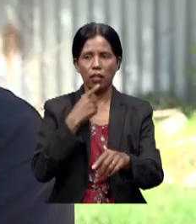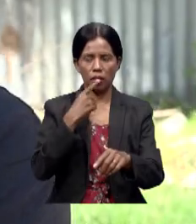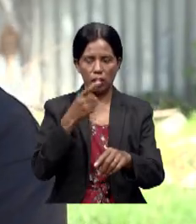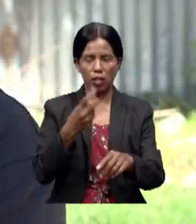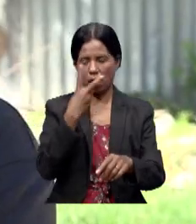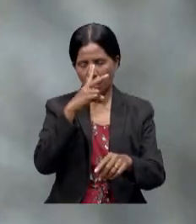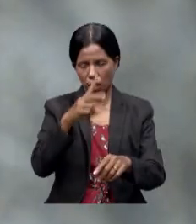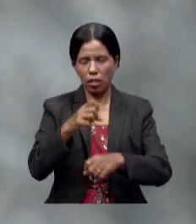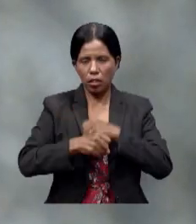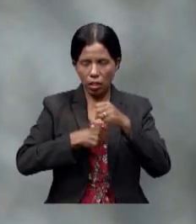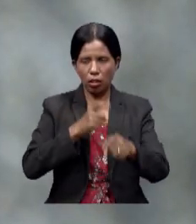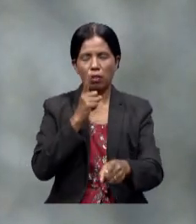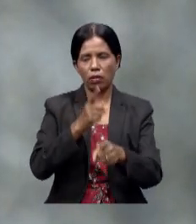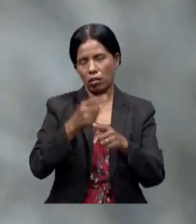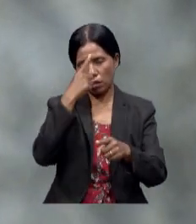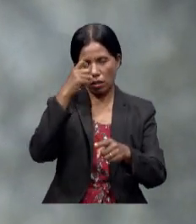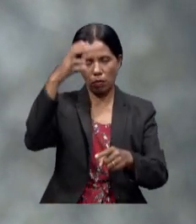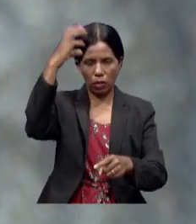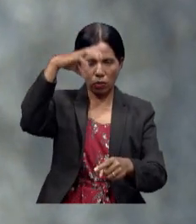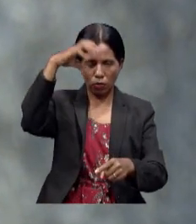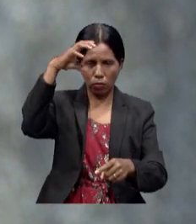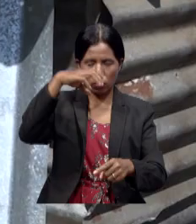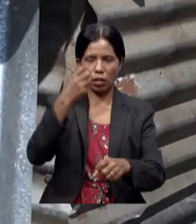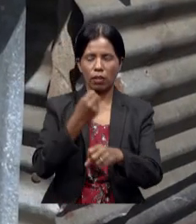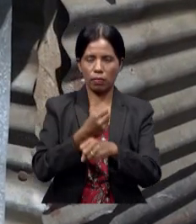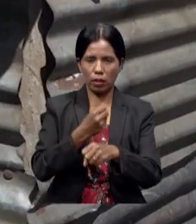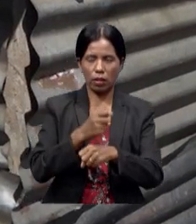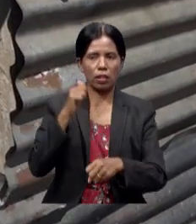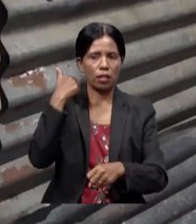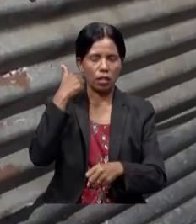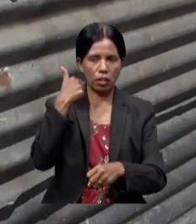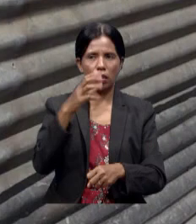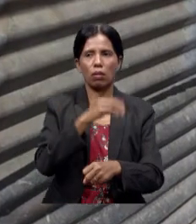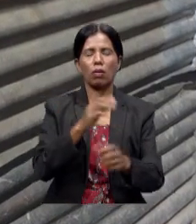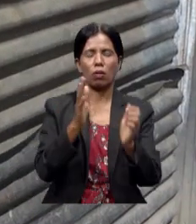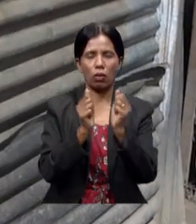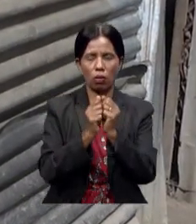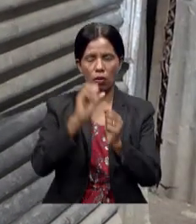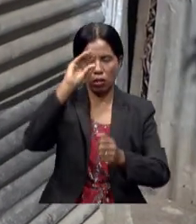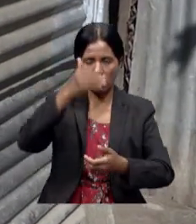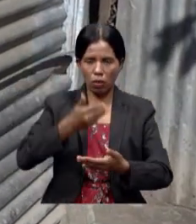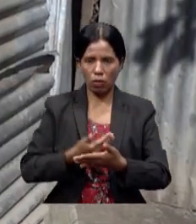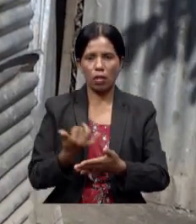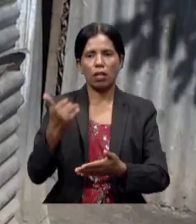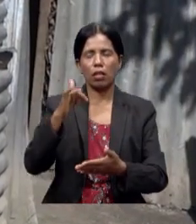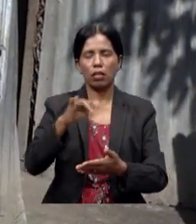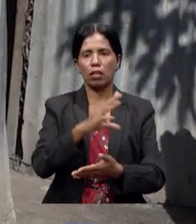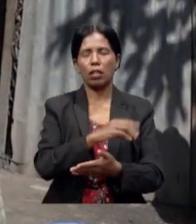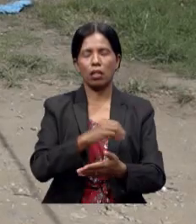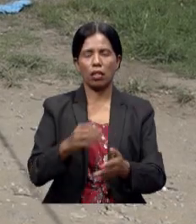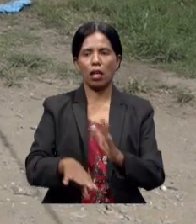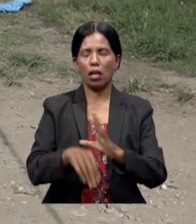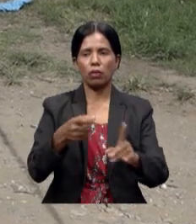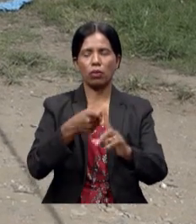teves, também banheira Udan Monurai, tia Filomena Pereira, onde o ansira tem que sair russi uma calém,